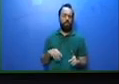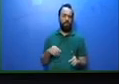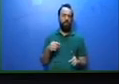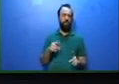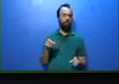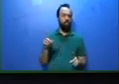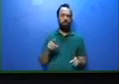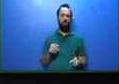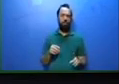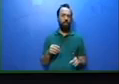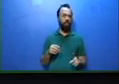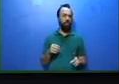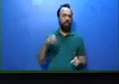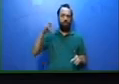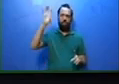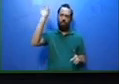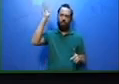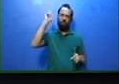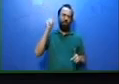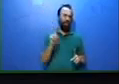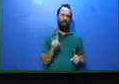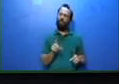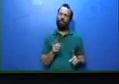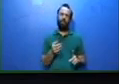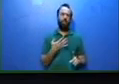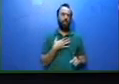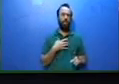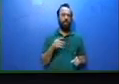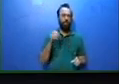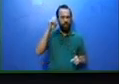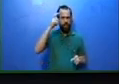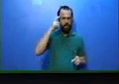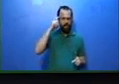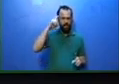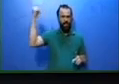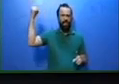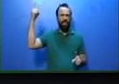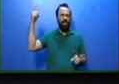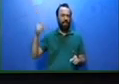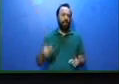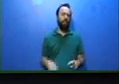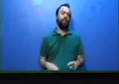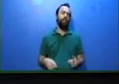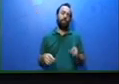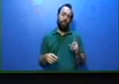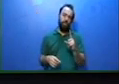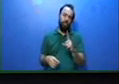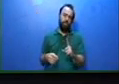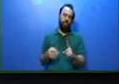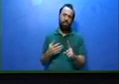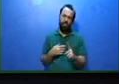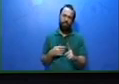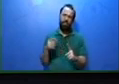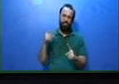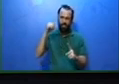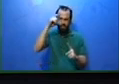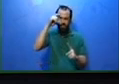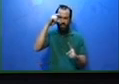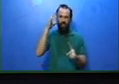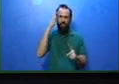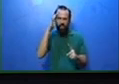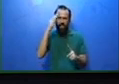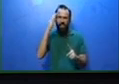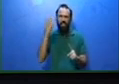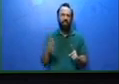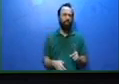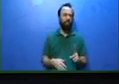entender isso. Olha, tá saindo esses risquinhos, significa que ele está gritando, está alterado, né? Aí apareceu a outra